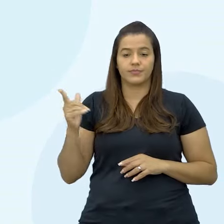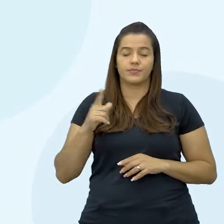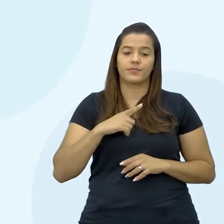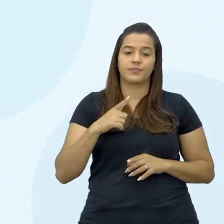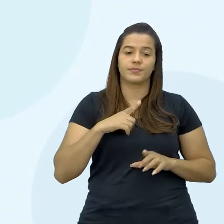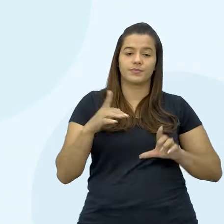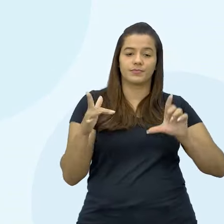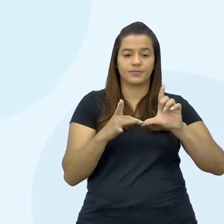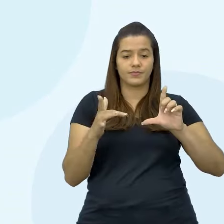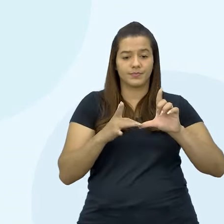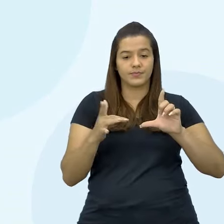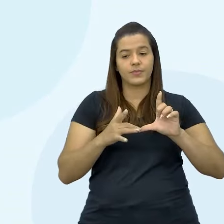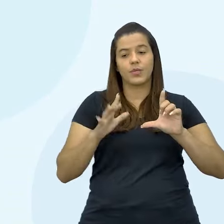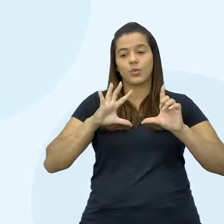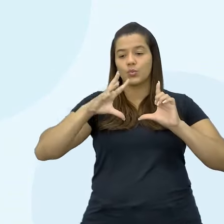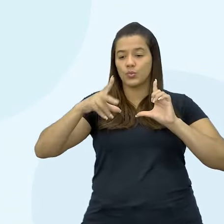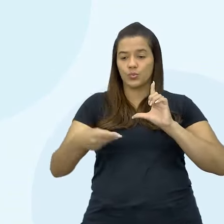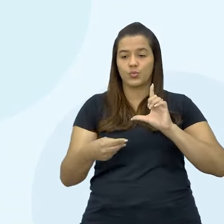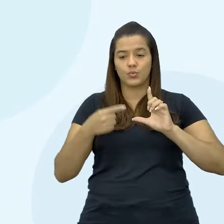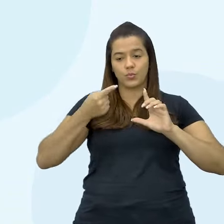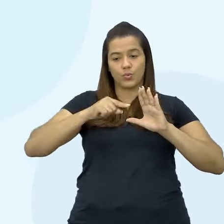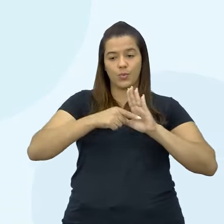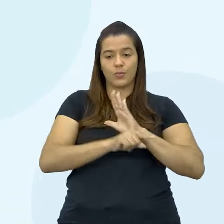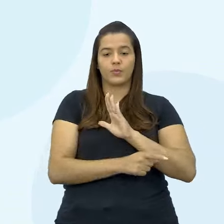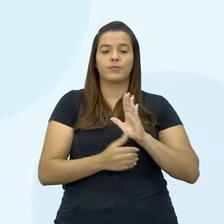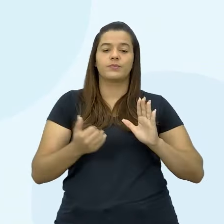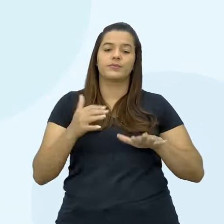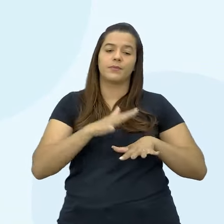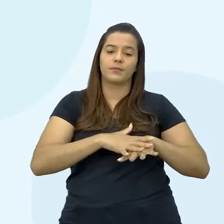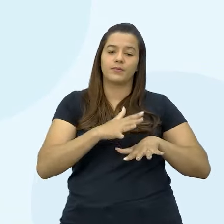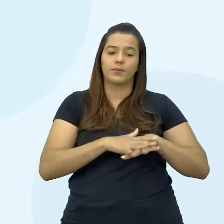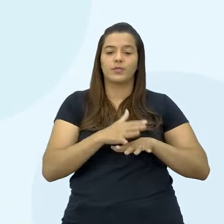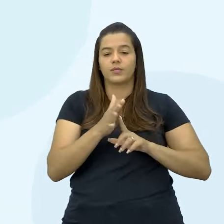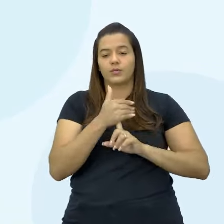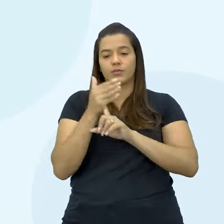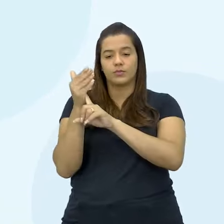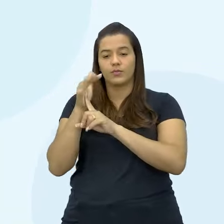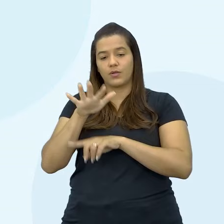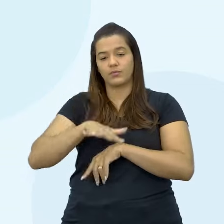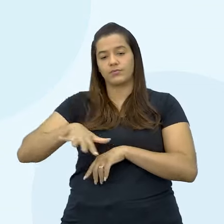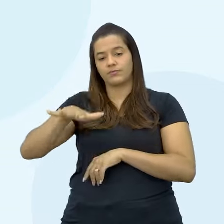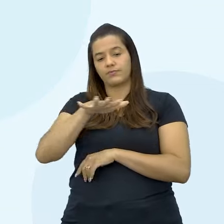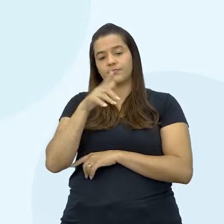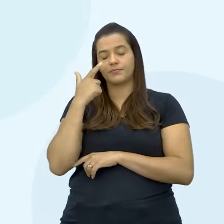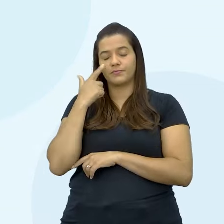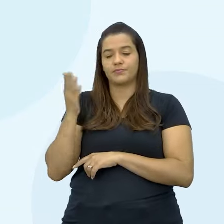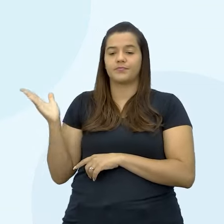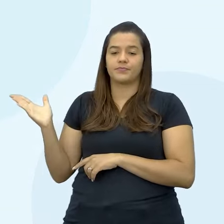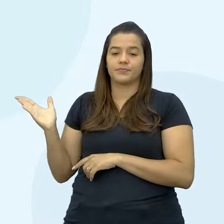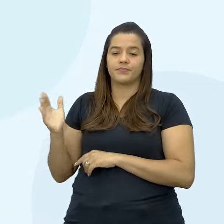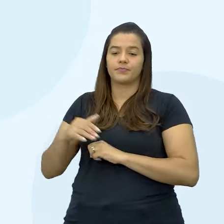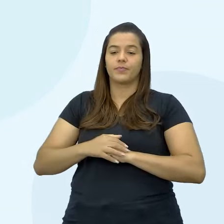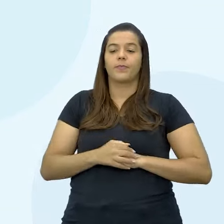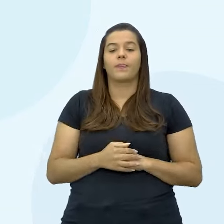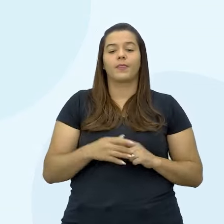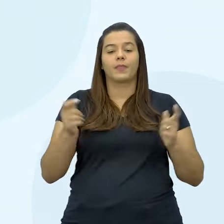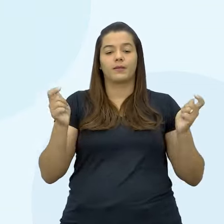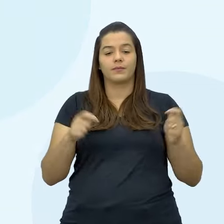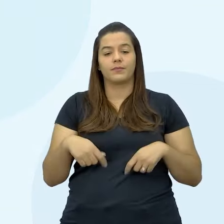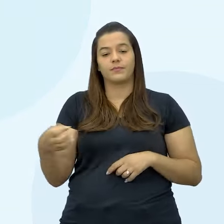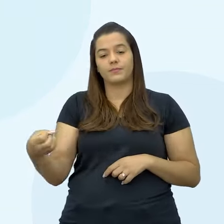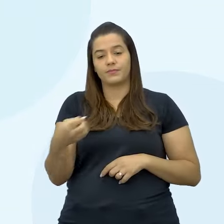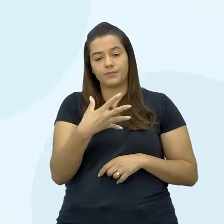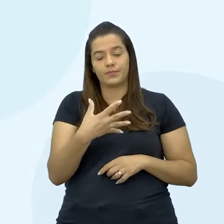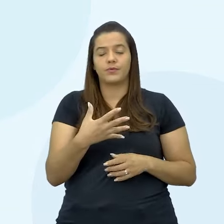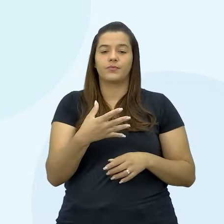gente está buscando tudo no aprofundamento em matemática e suas tecnologias, ementa geral, matemática conectada, que está disponível no novo ensino